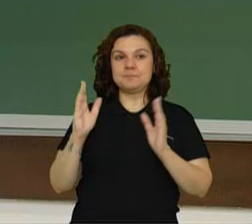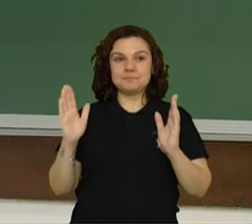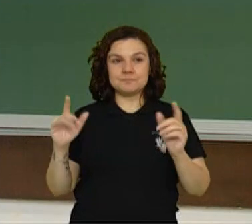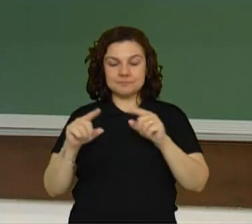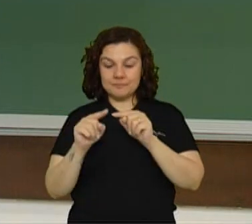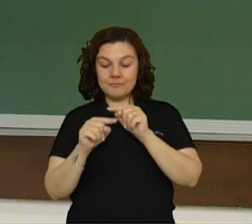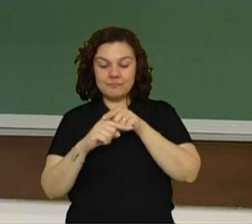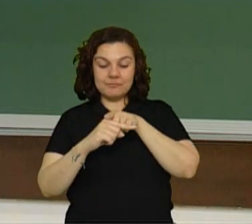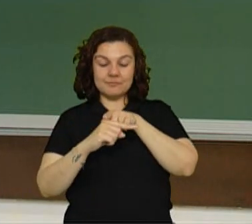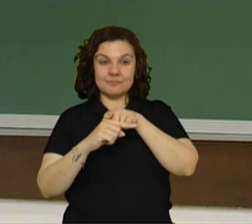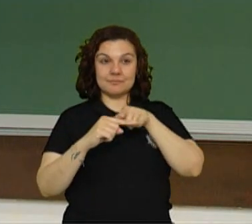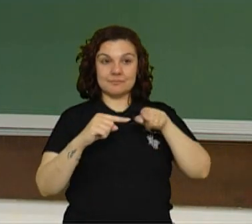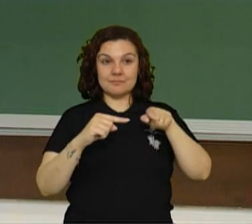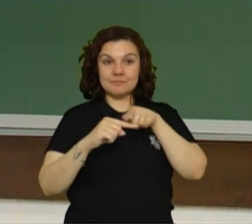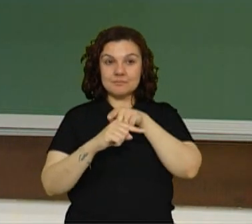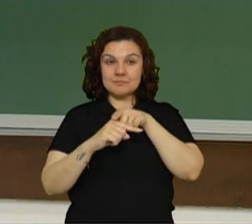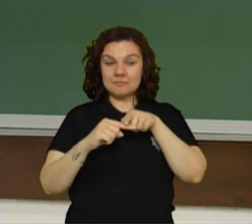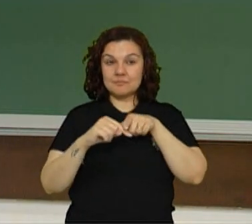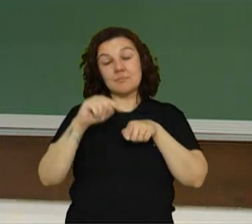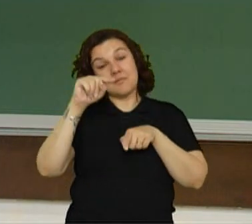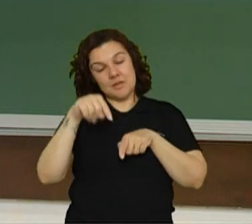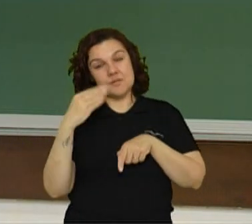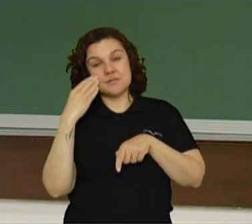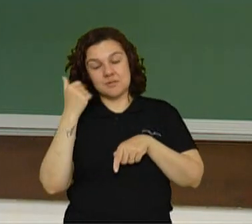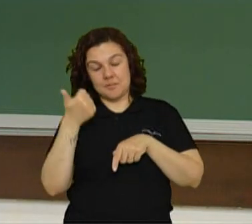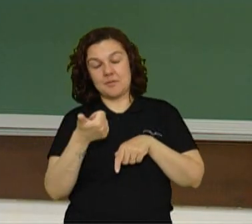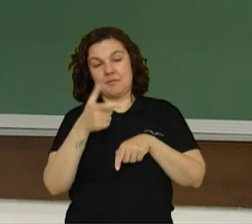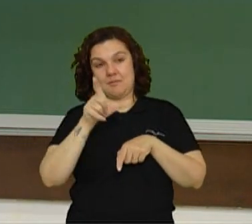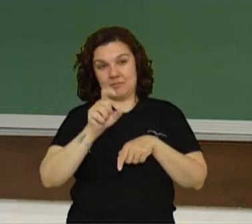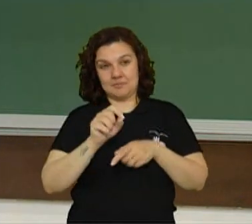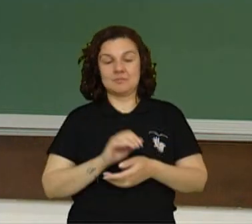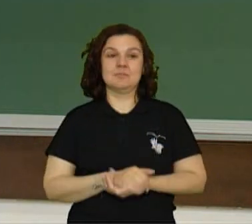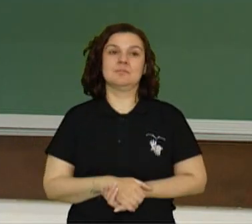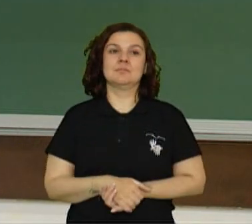um dos catetos desse triângulo seja 10.